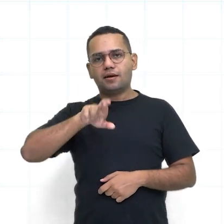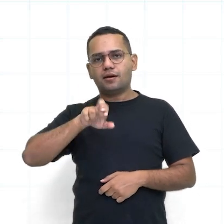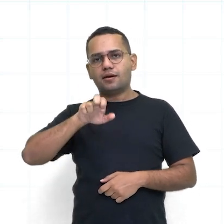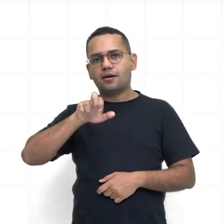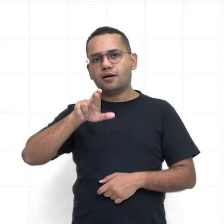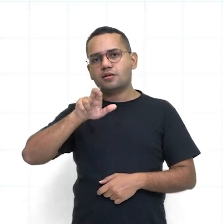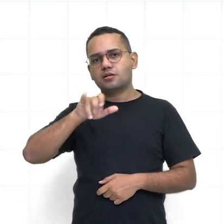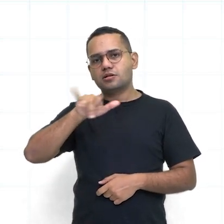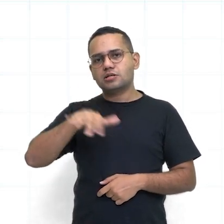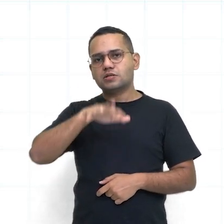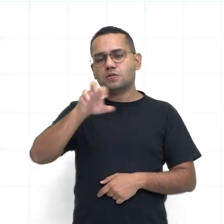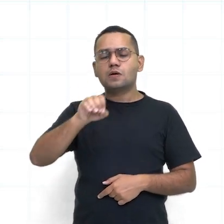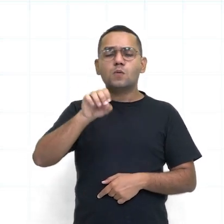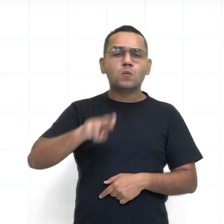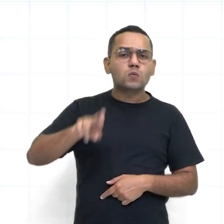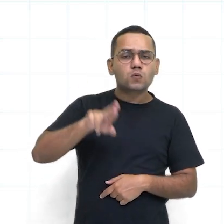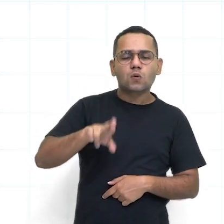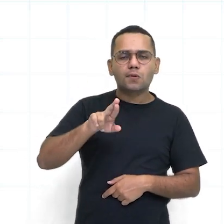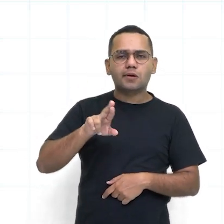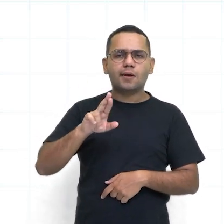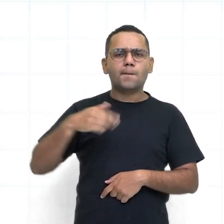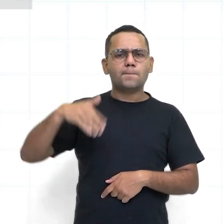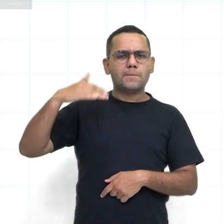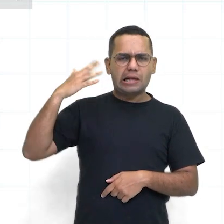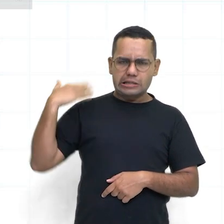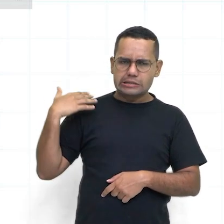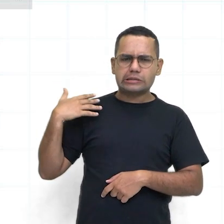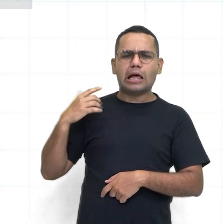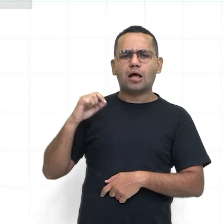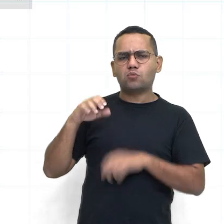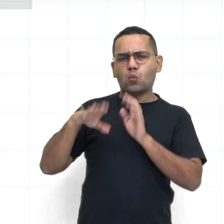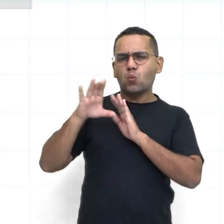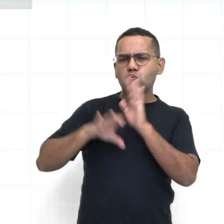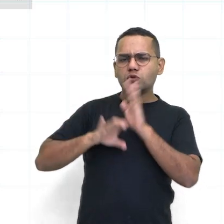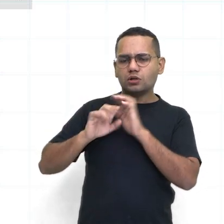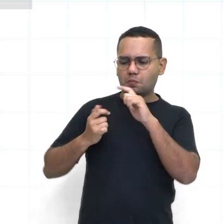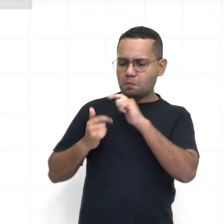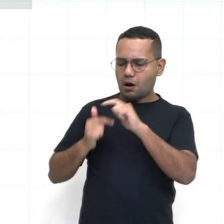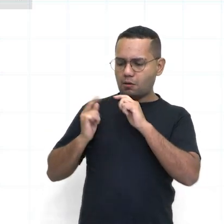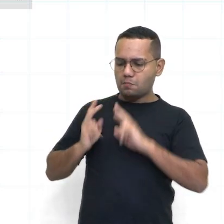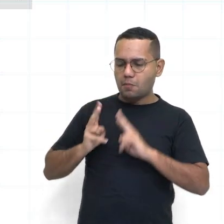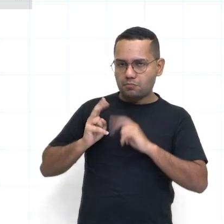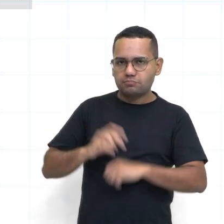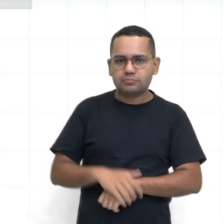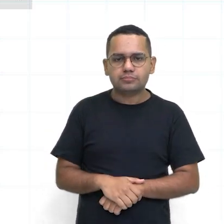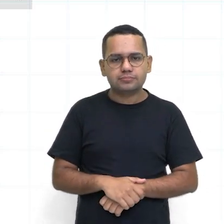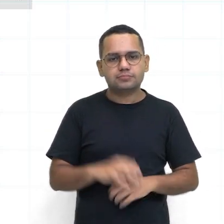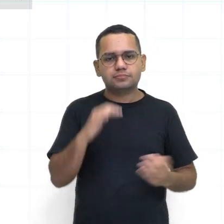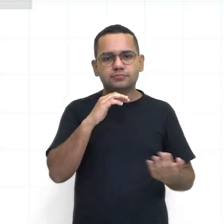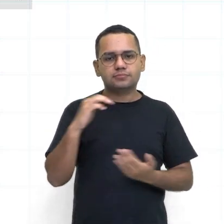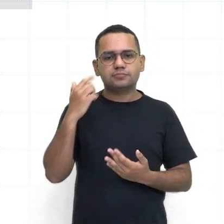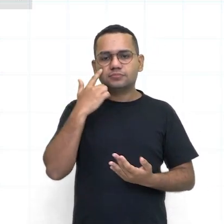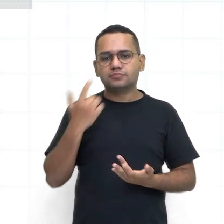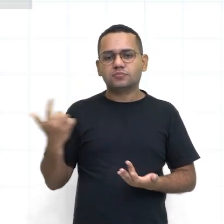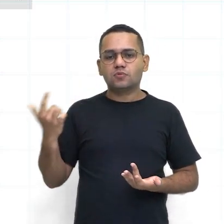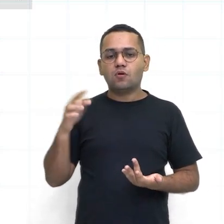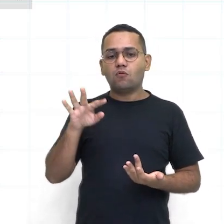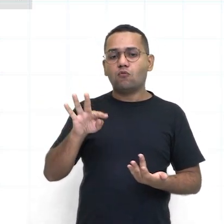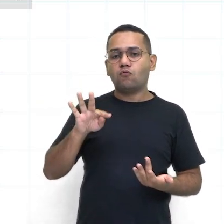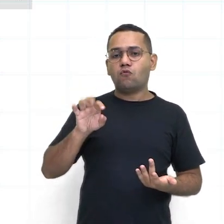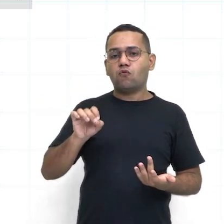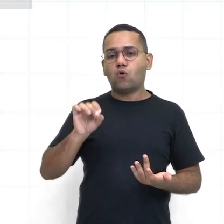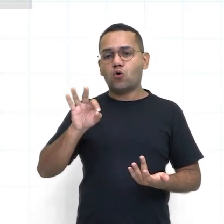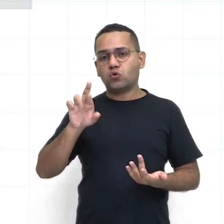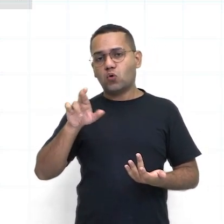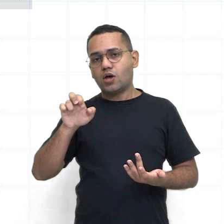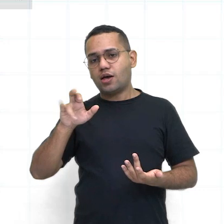da arte tradicionalista. Então, a gente vai mostrar agora uma imagem para vocês que é um fotorrealismo. Então, foi daí que surgiu